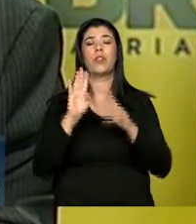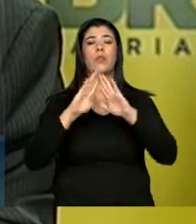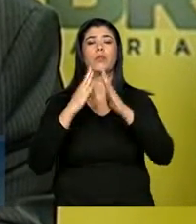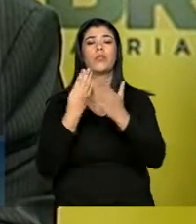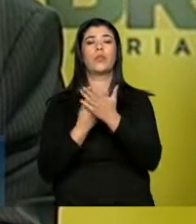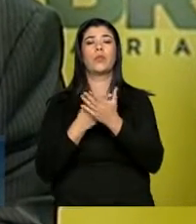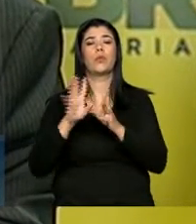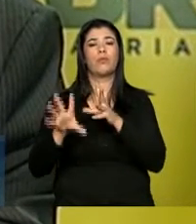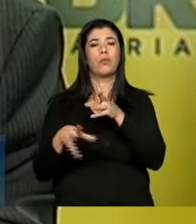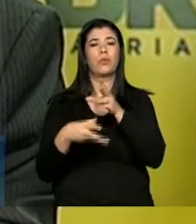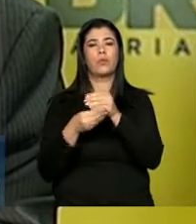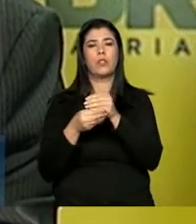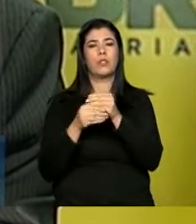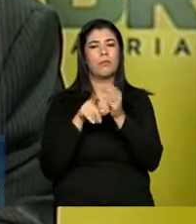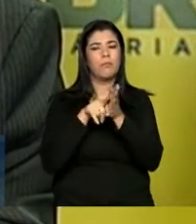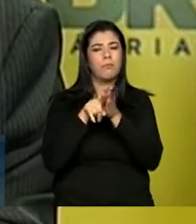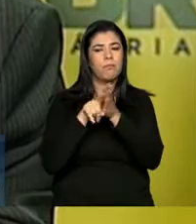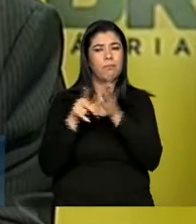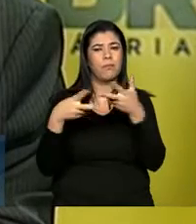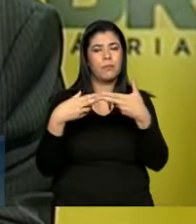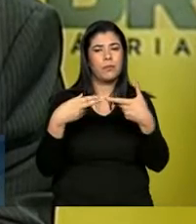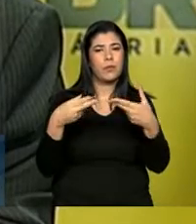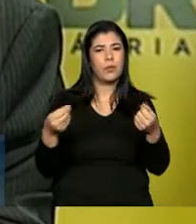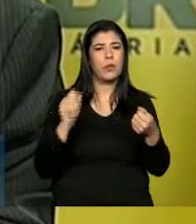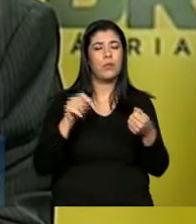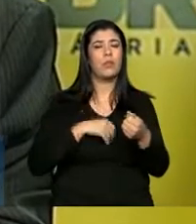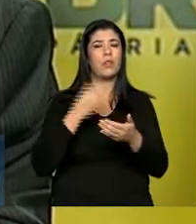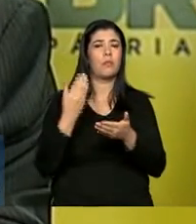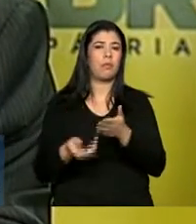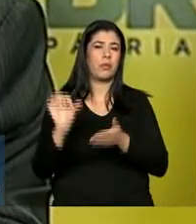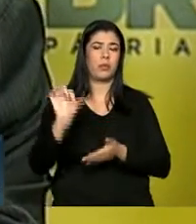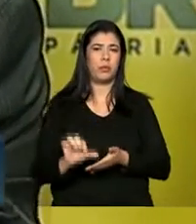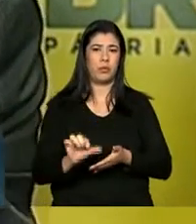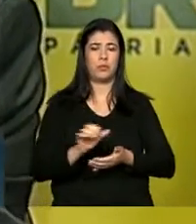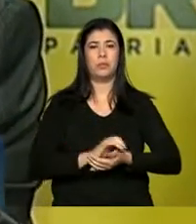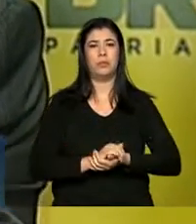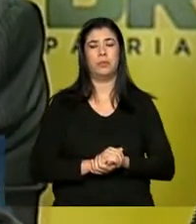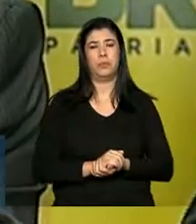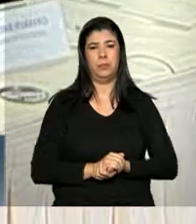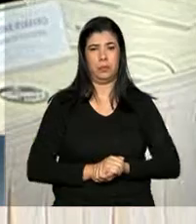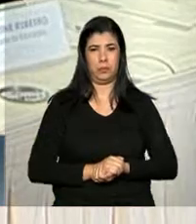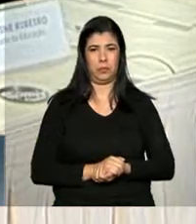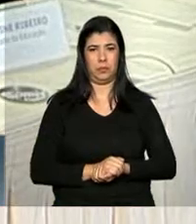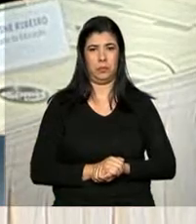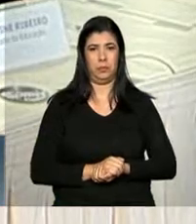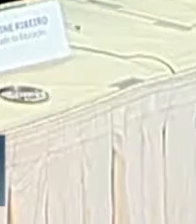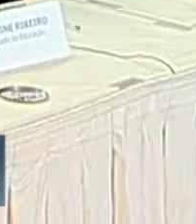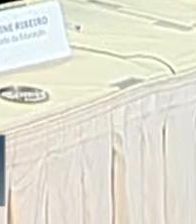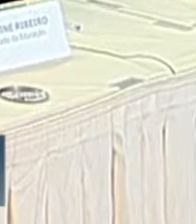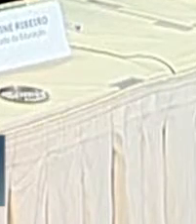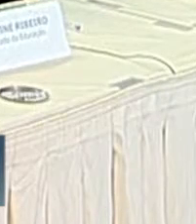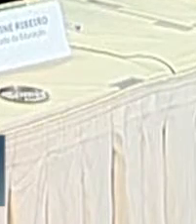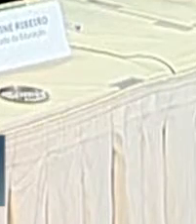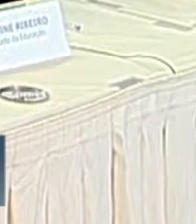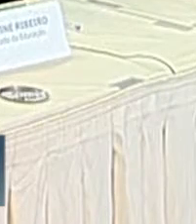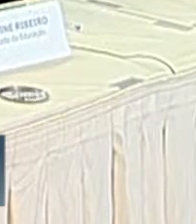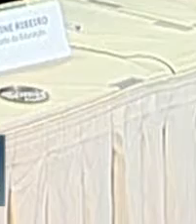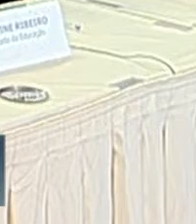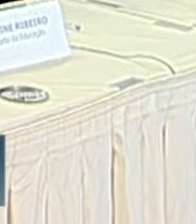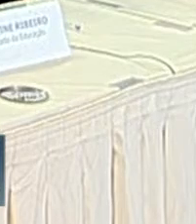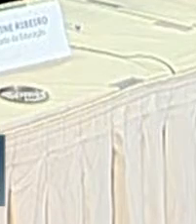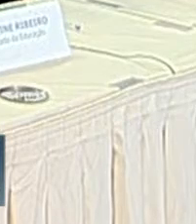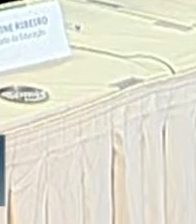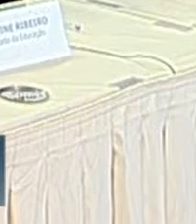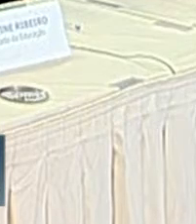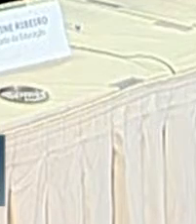e examinar alguns fatores de deformação. Claro. Então, agora nós então entramos, dado